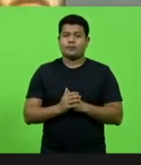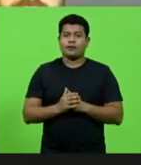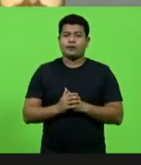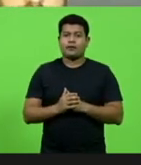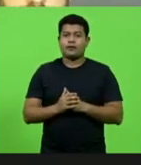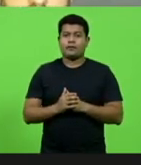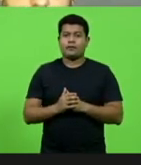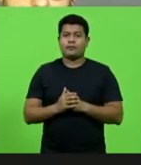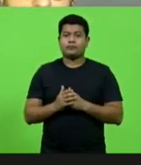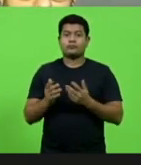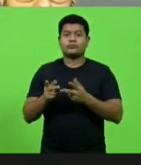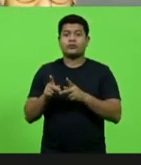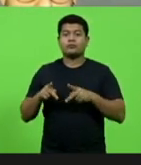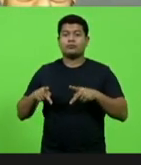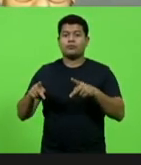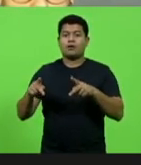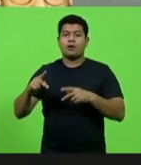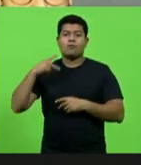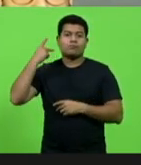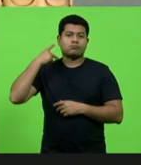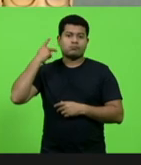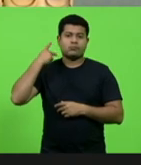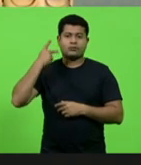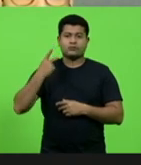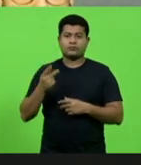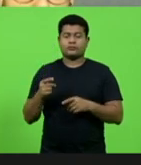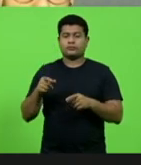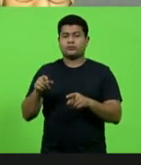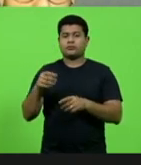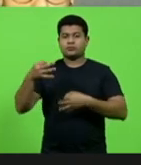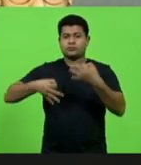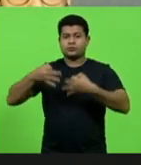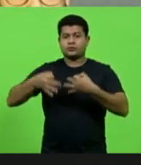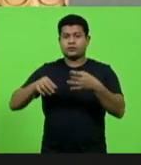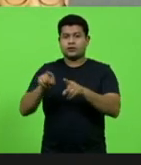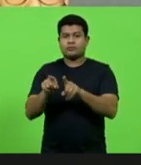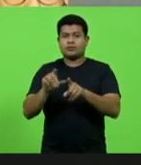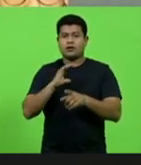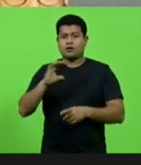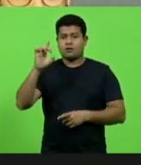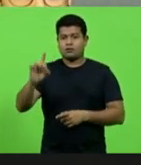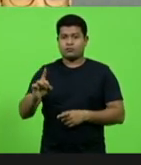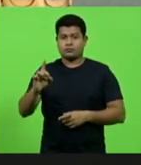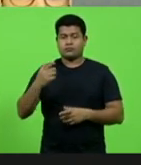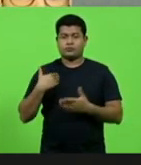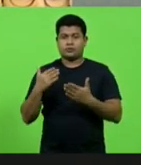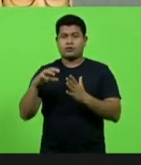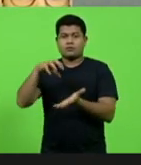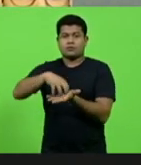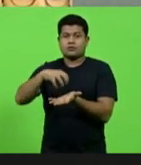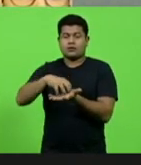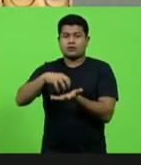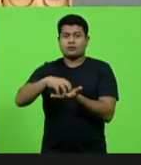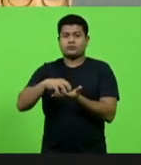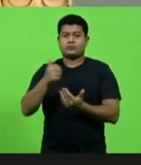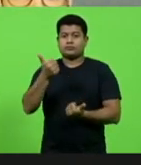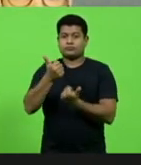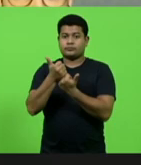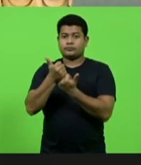como promotor de justiça e coordenador do Centro de Apoio Operacional da Infância e Juventude, representa o Ministério Público de